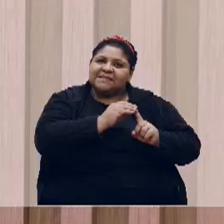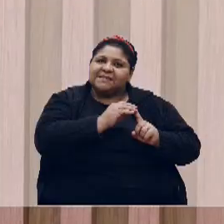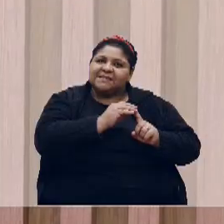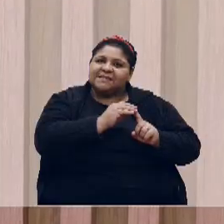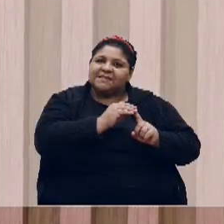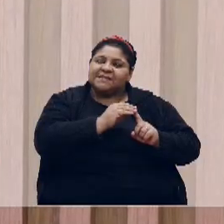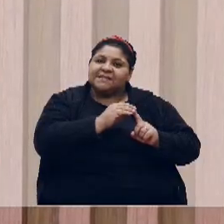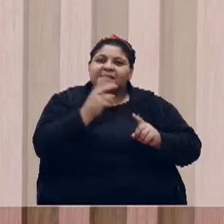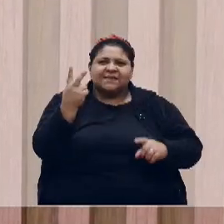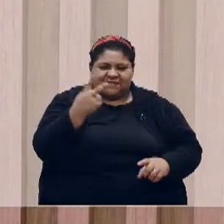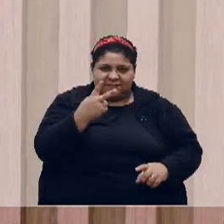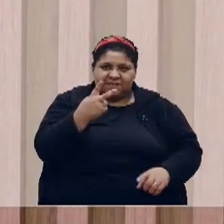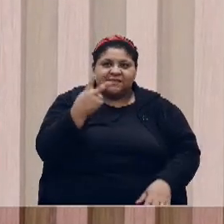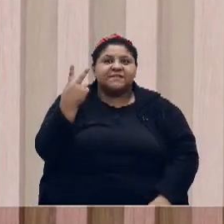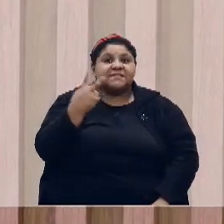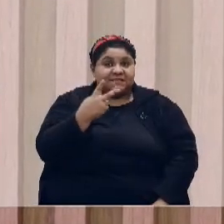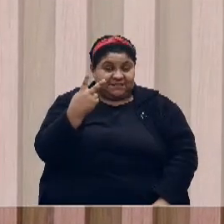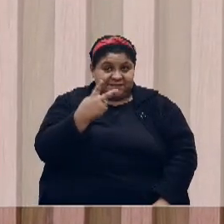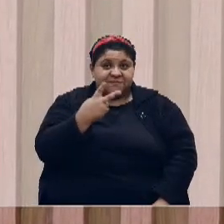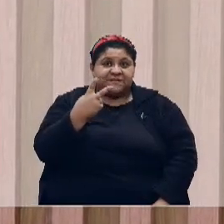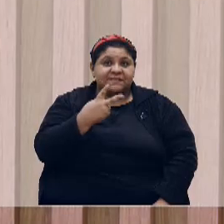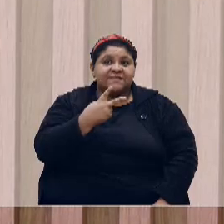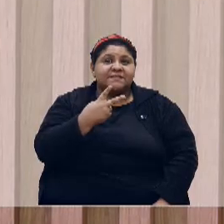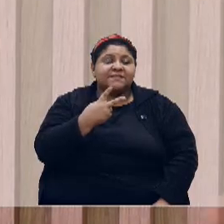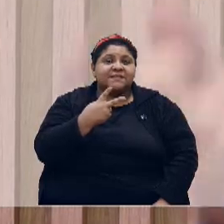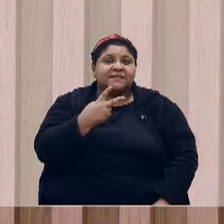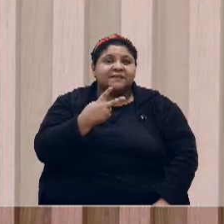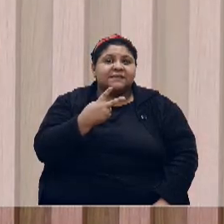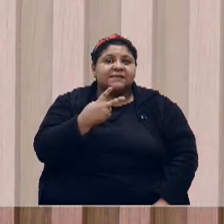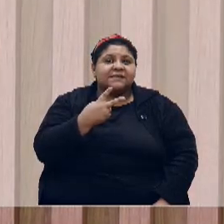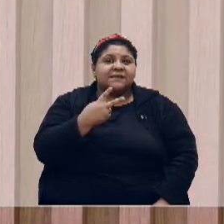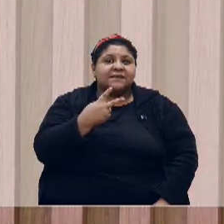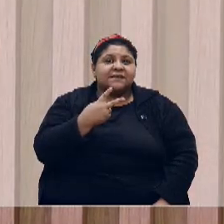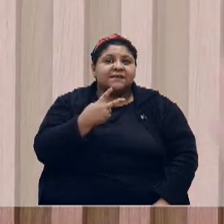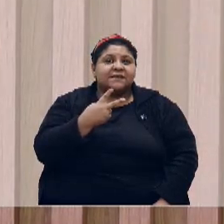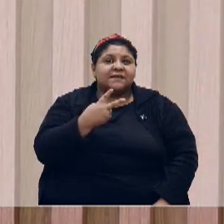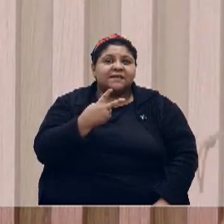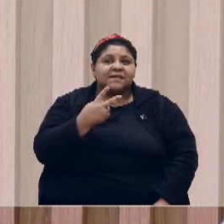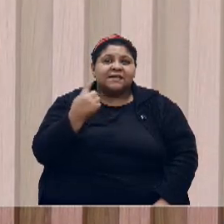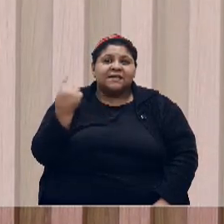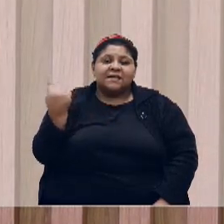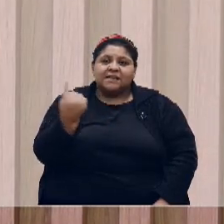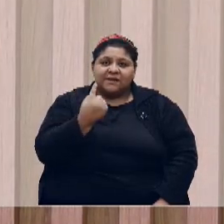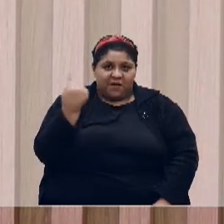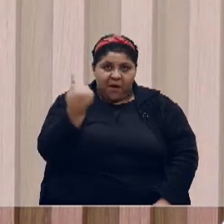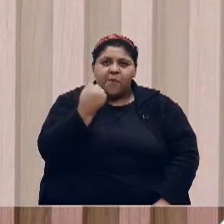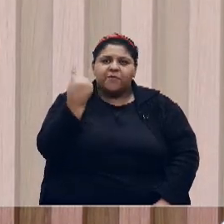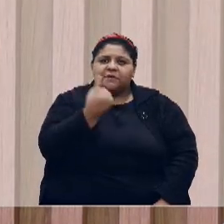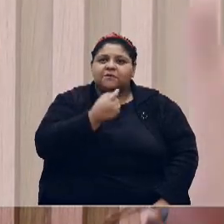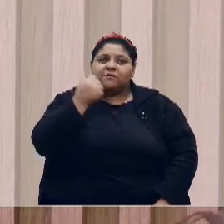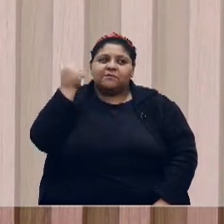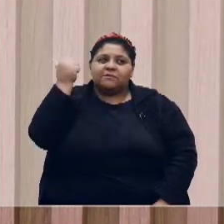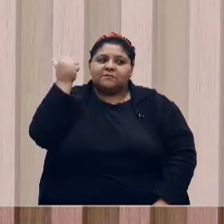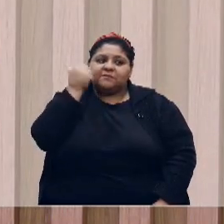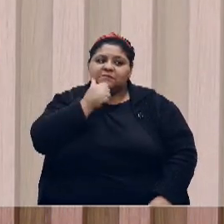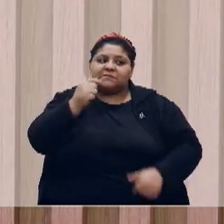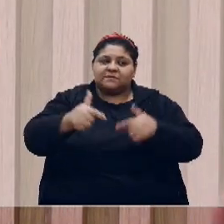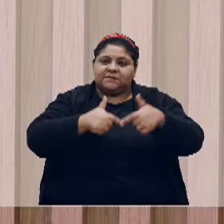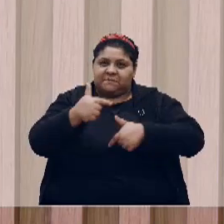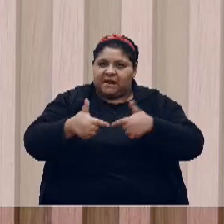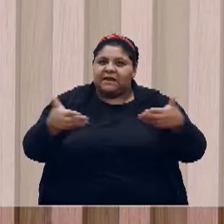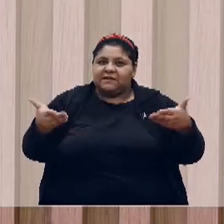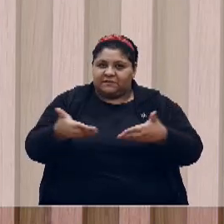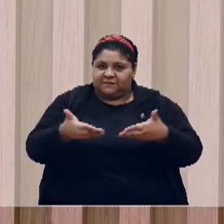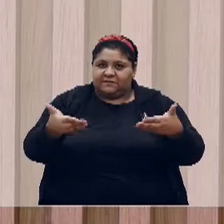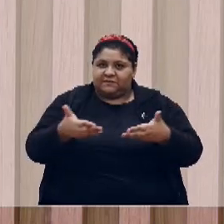É a segunda, a Carol tá me dizendo, segunda, mas é a única em atuação, a Carol me dando uma colinha aqui, a única